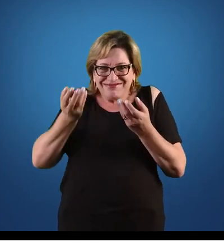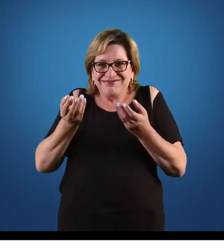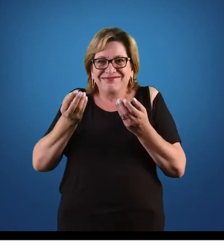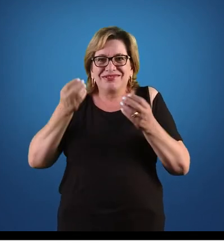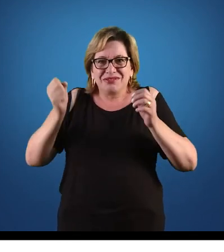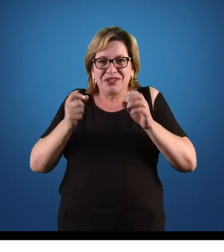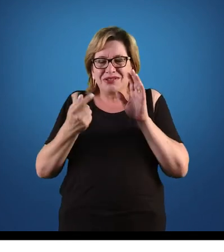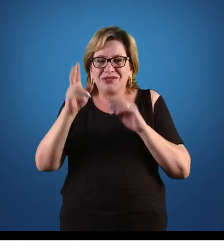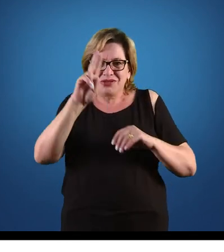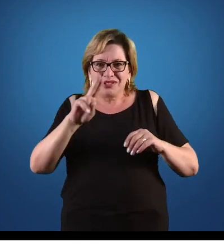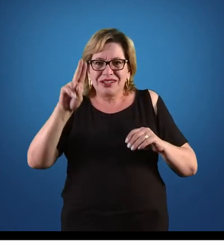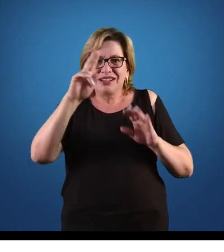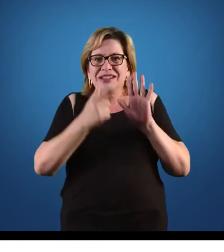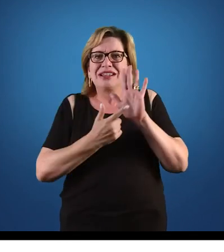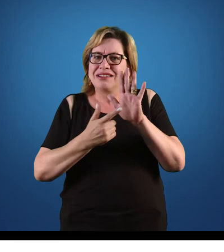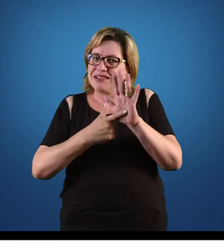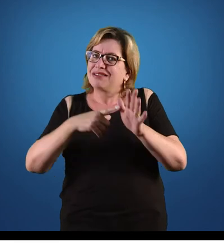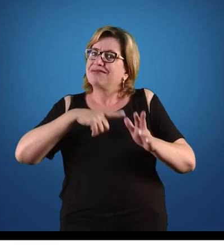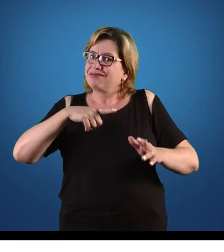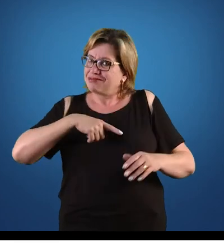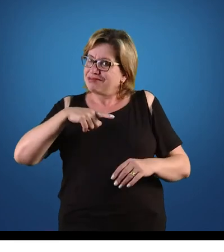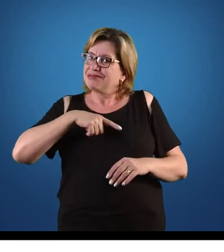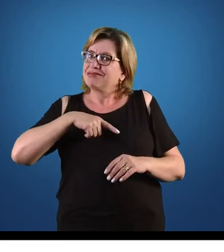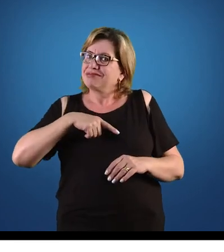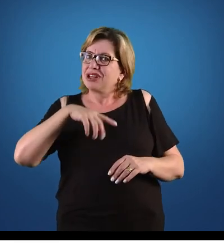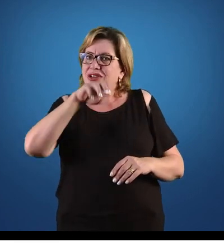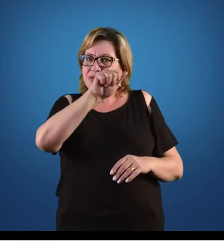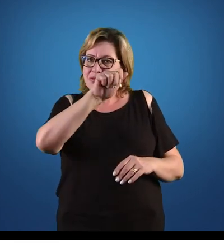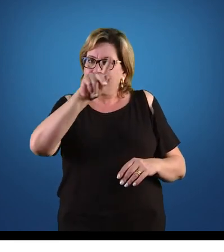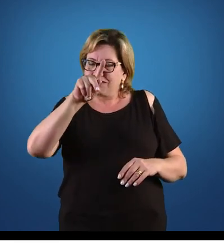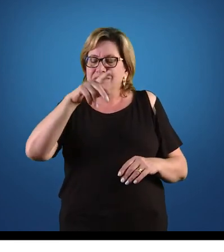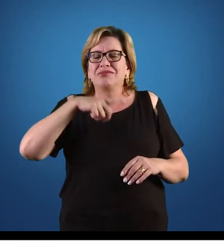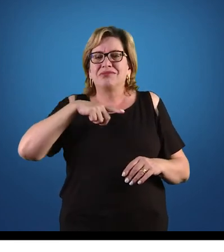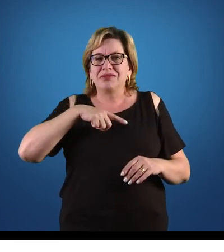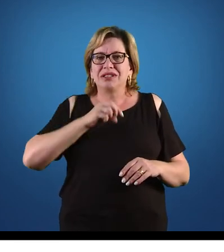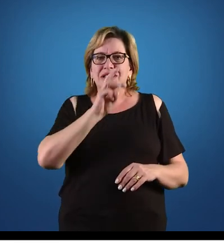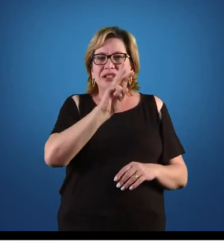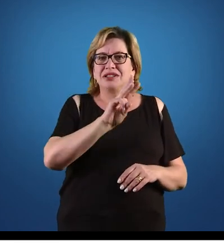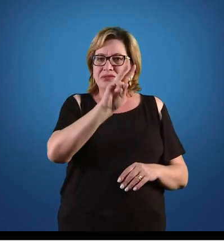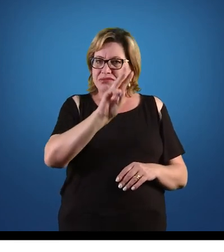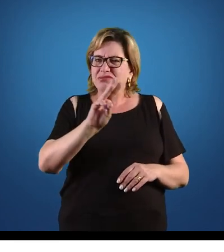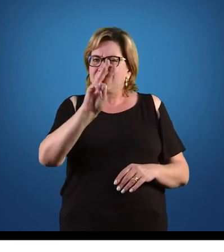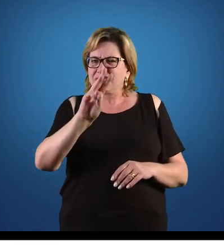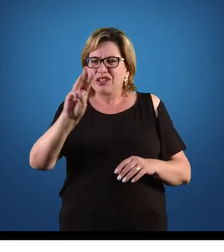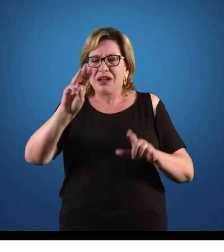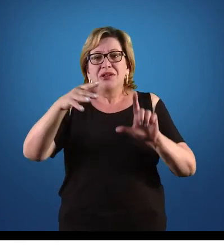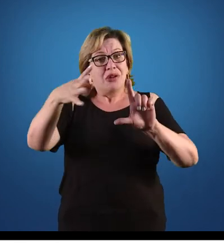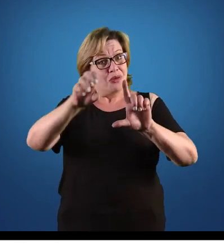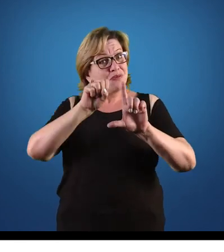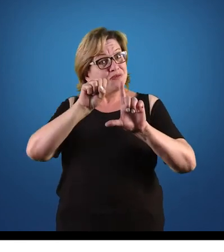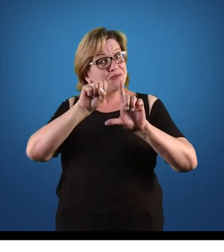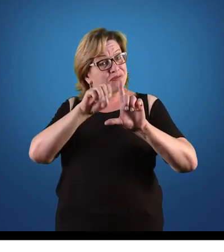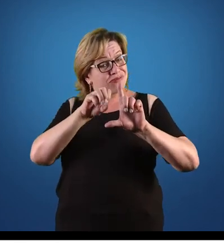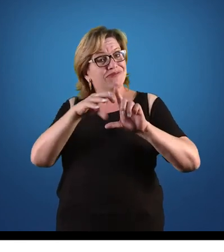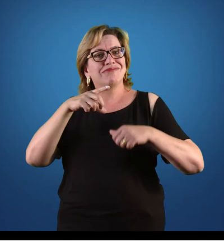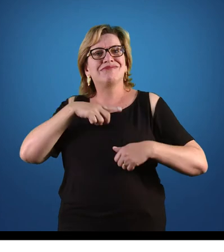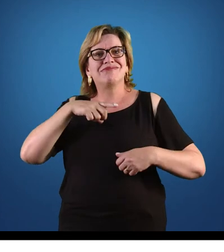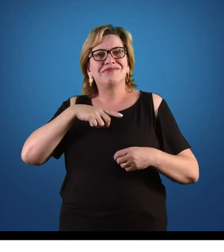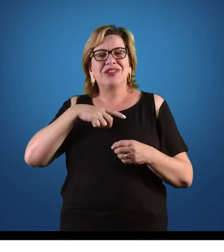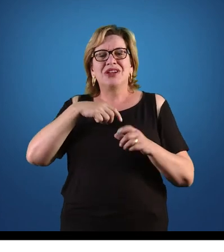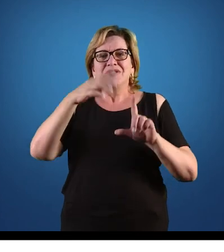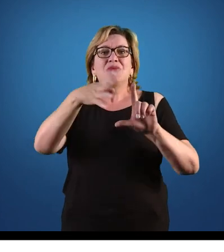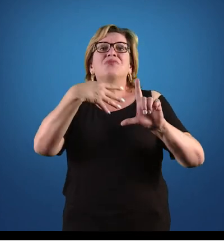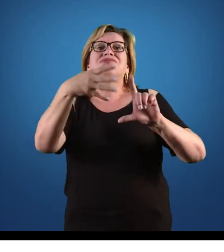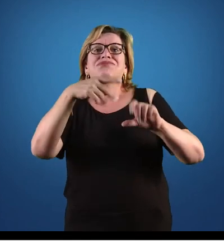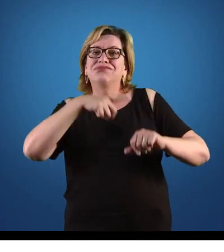que é um modelo que já está disponível no programa, que a gente vai disponibilizar no site também do curso, que você pode recortar ele direto já no